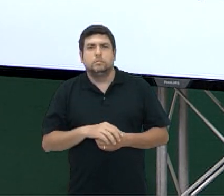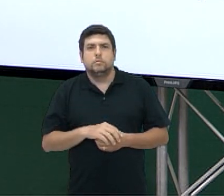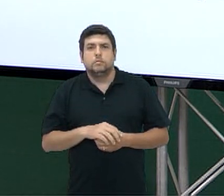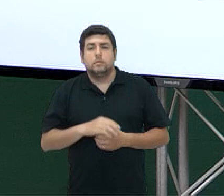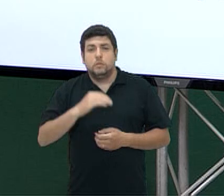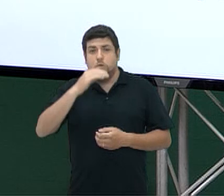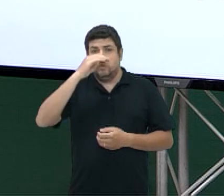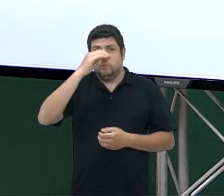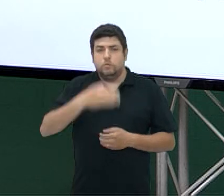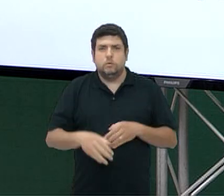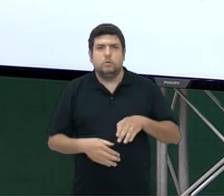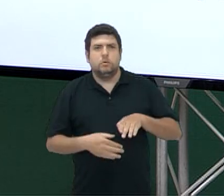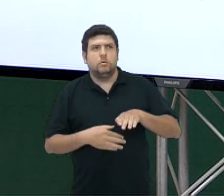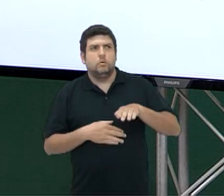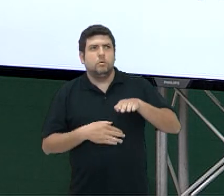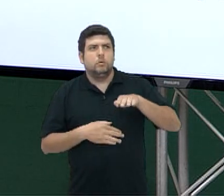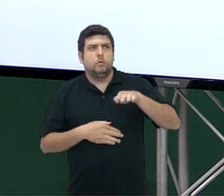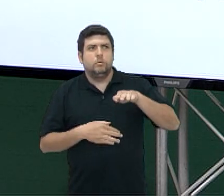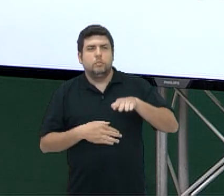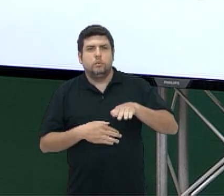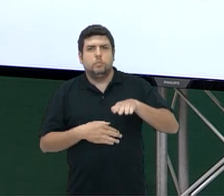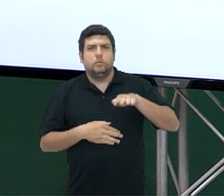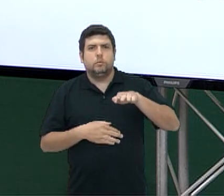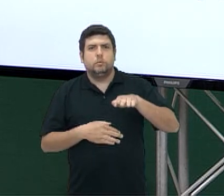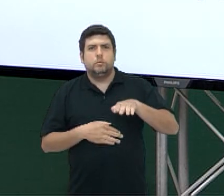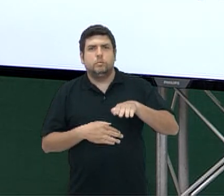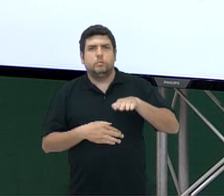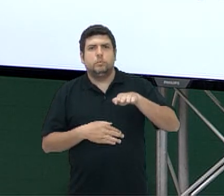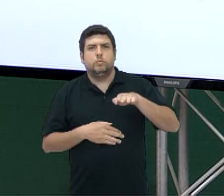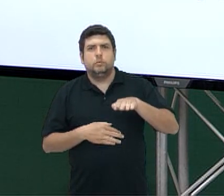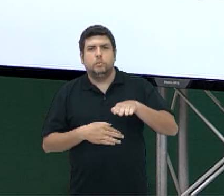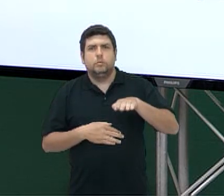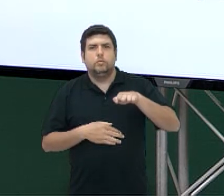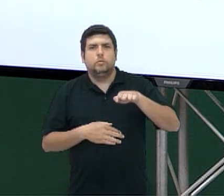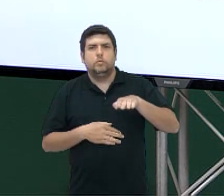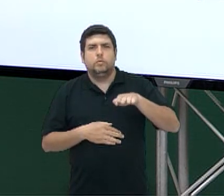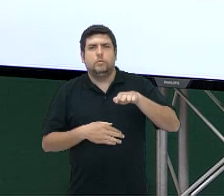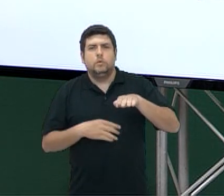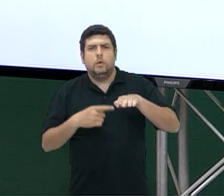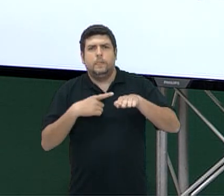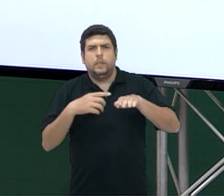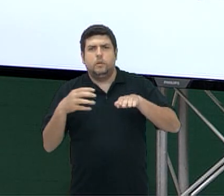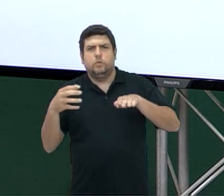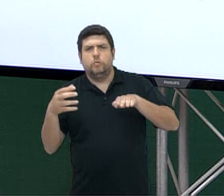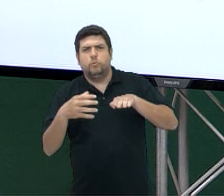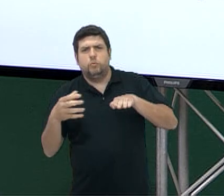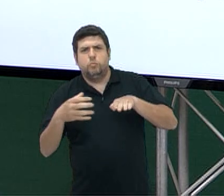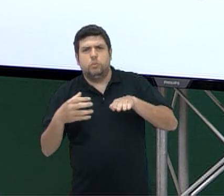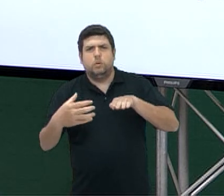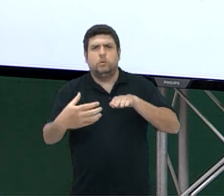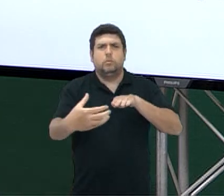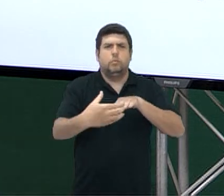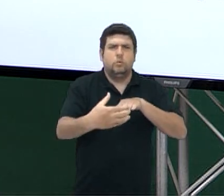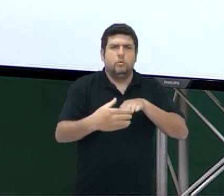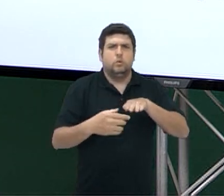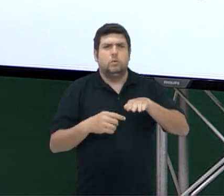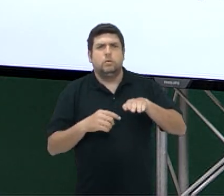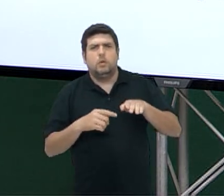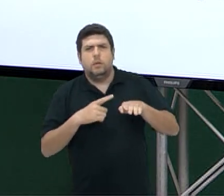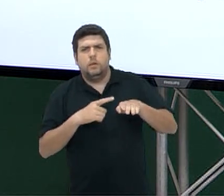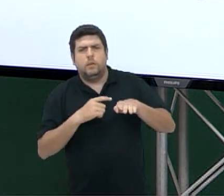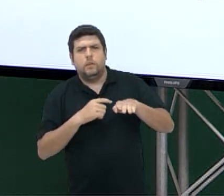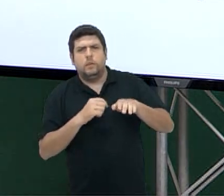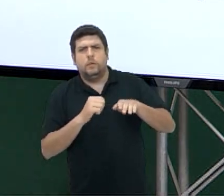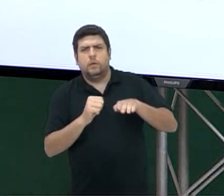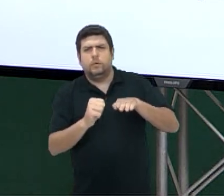Fuca, você tem todas as forças que estão contra ele. Tem força de resistência, de atrito,